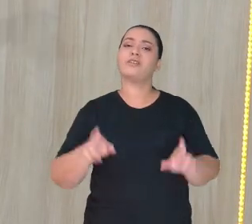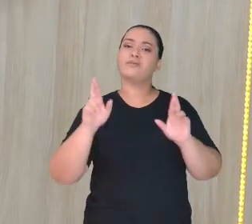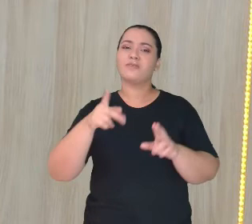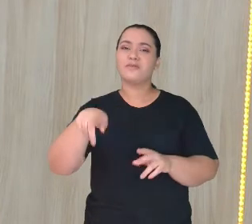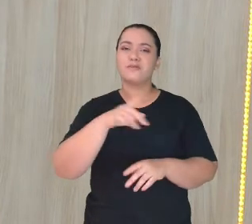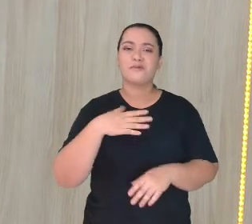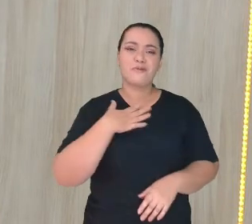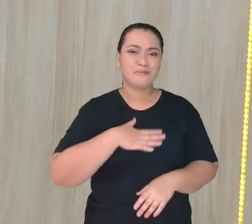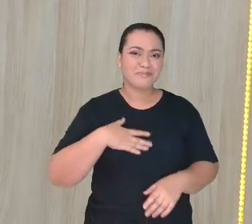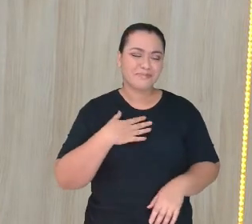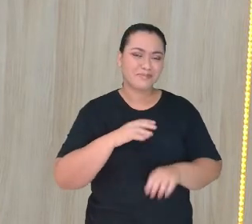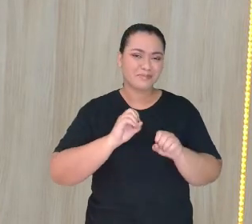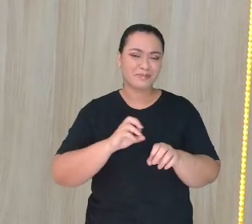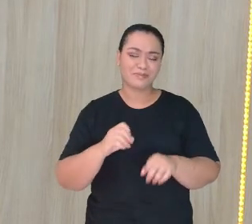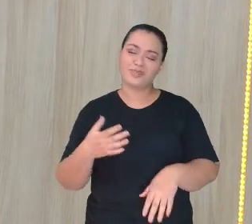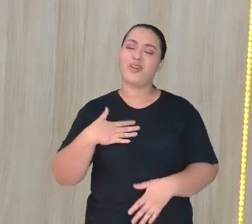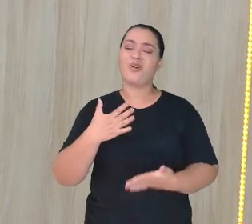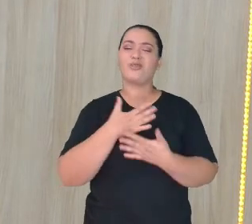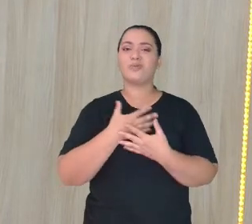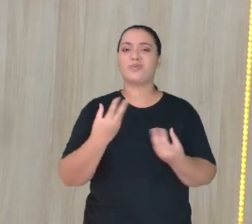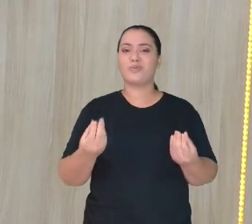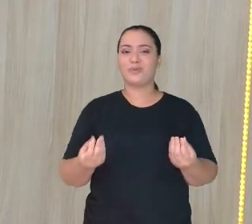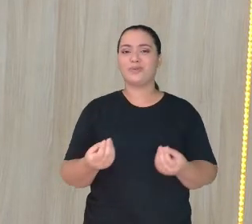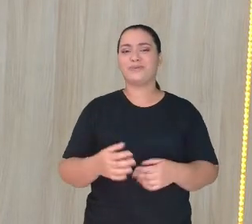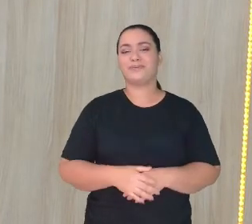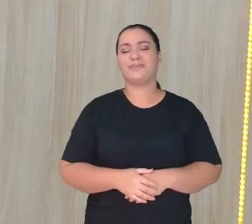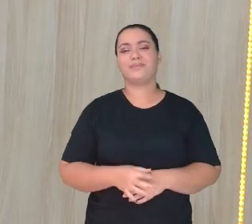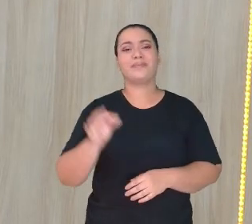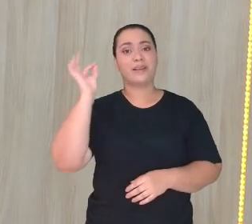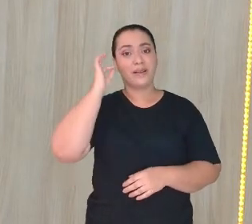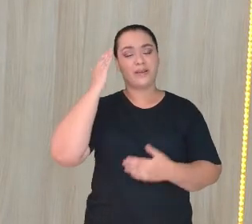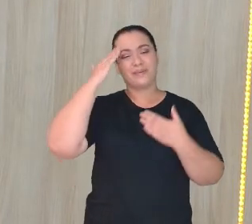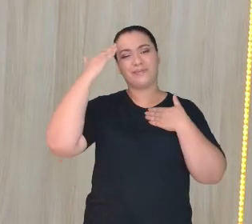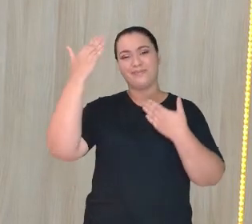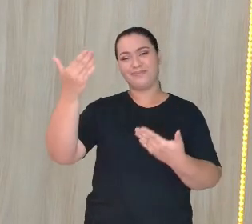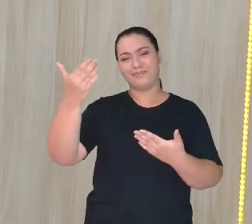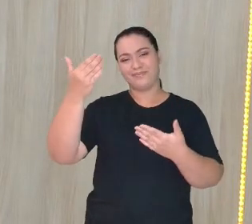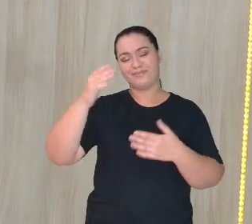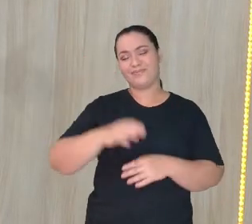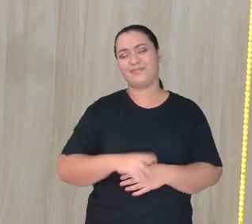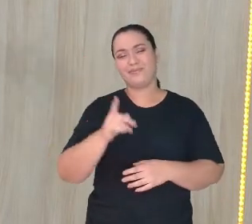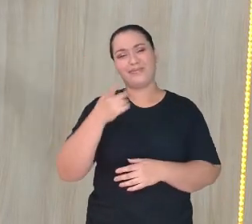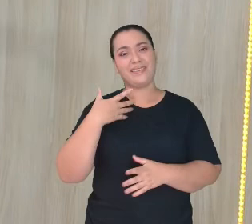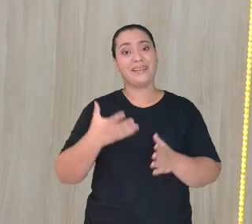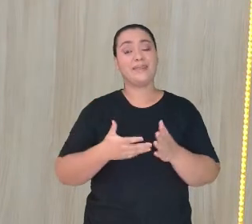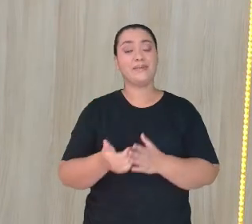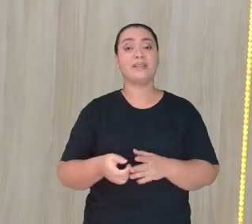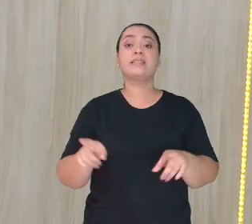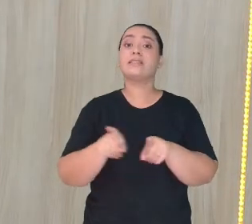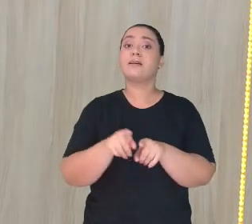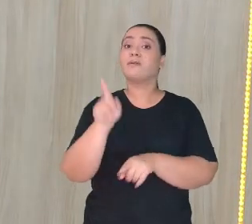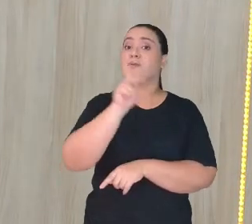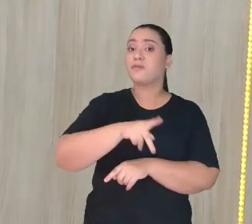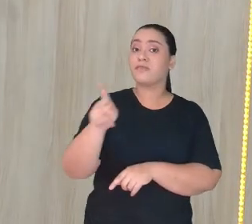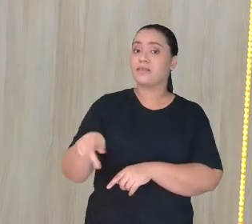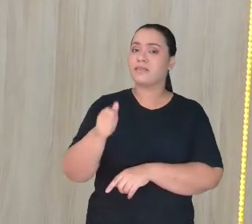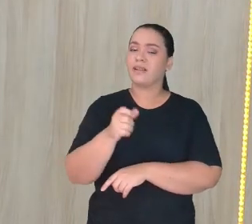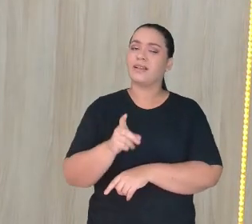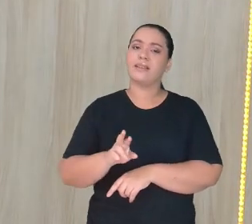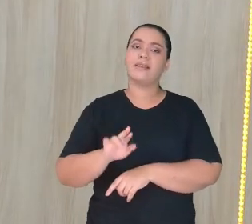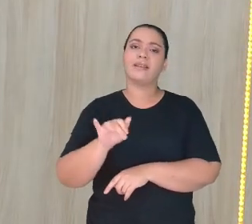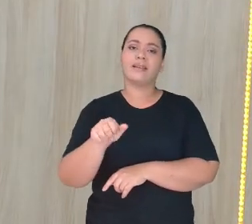da aula de hoje. Eu me diverti horrores. Gisela, obrigada pela sua habilidade incrível. Professora Adriana, obrigada